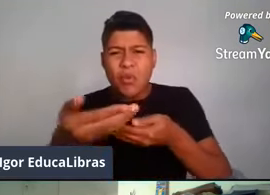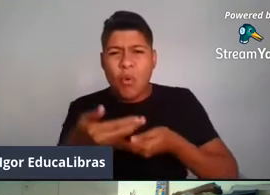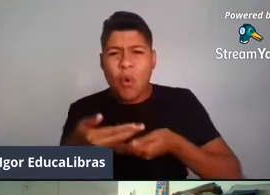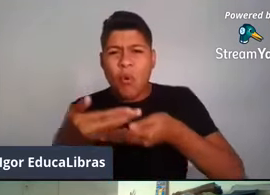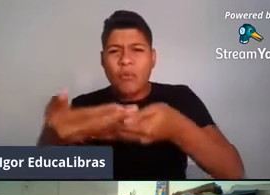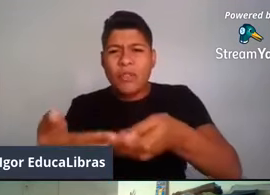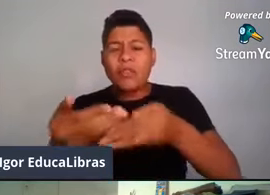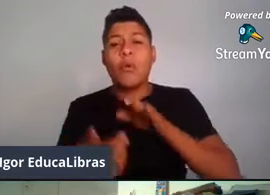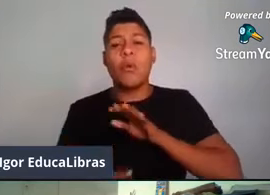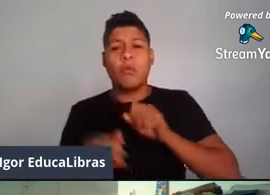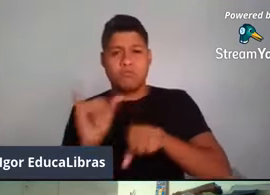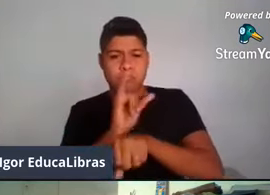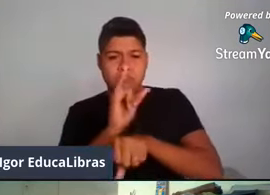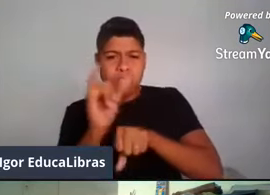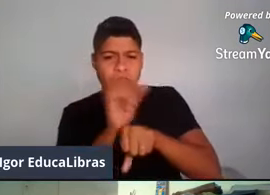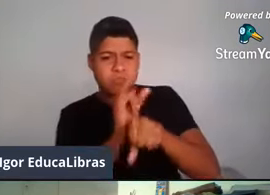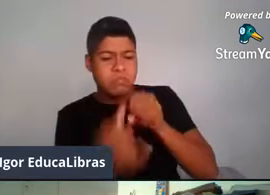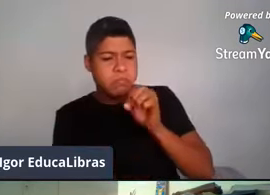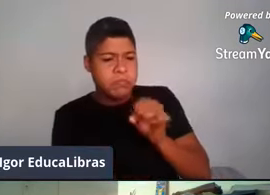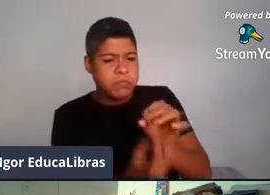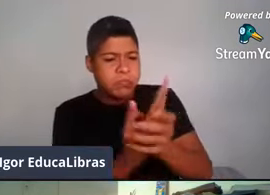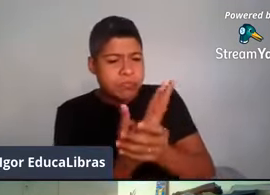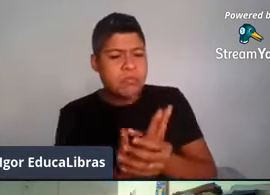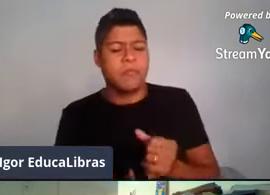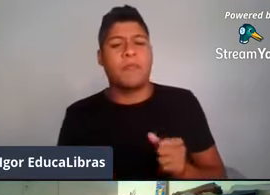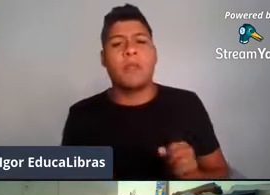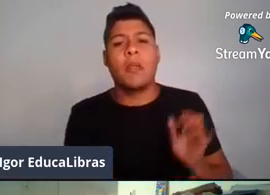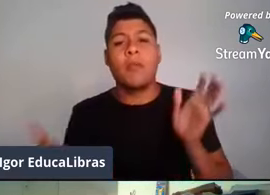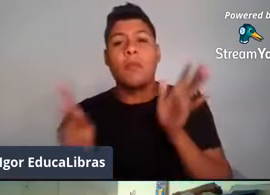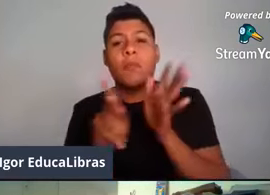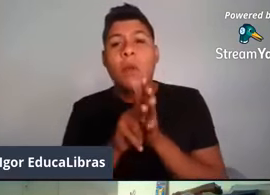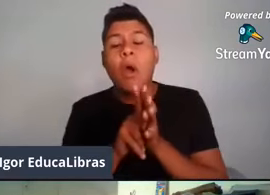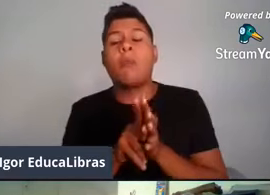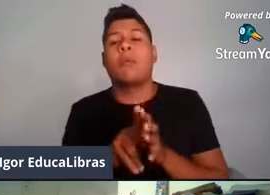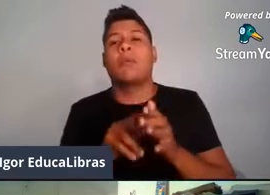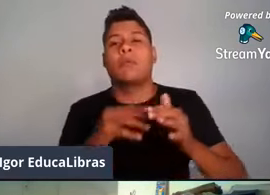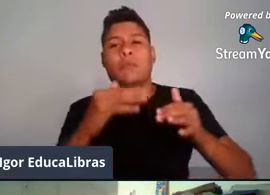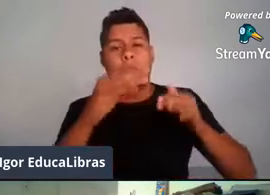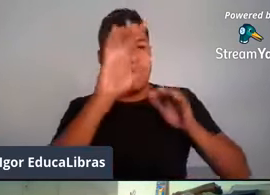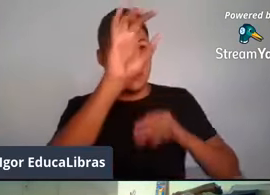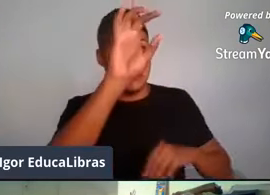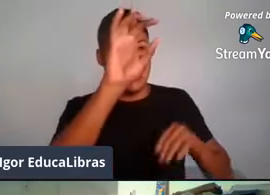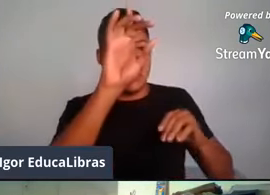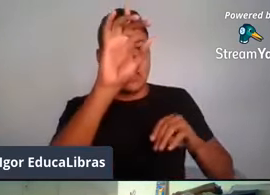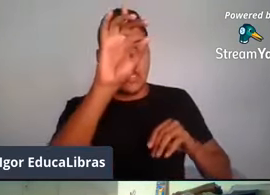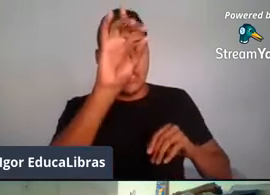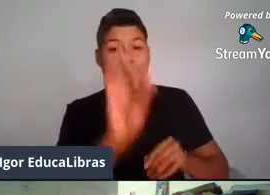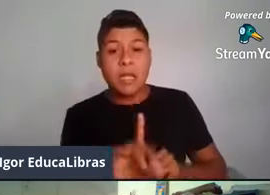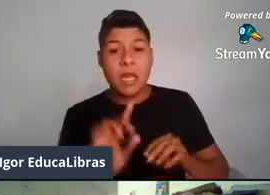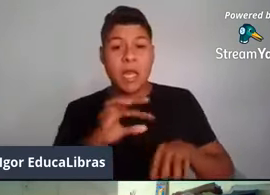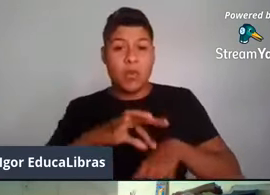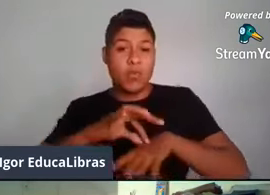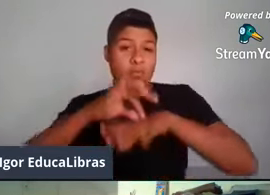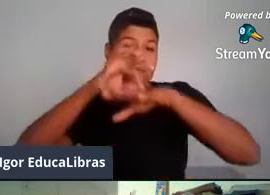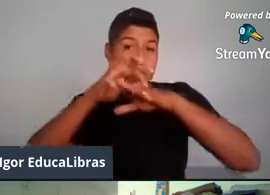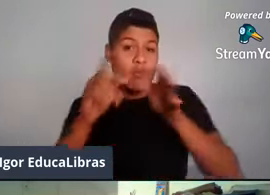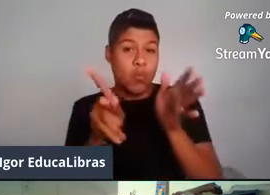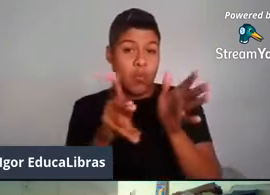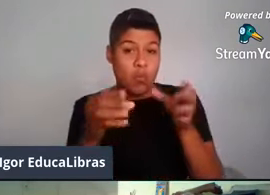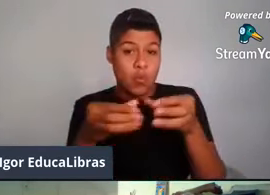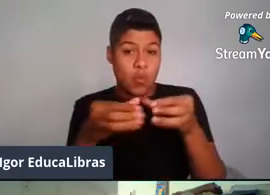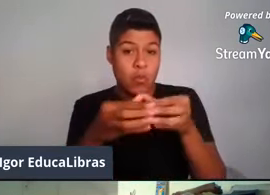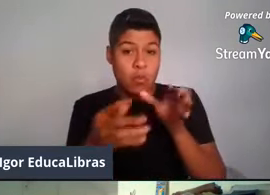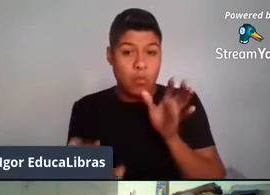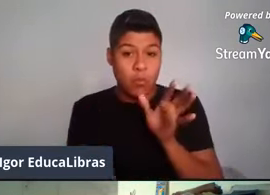eu montasse, como sendo um embrião da atual Promotoria de Direitos Humanos, um grupo de atuação especial